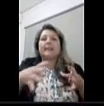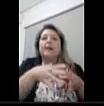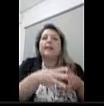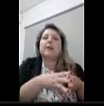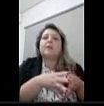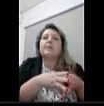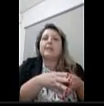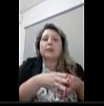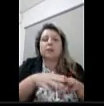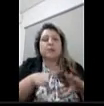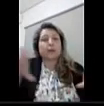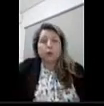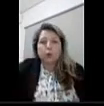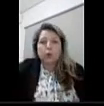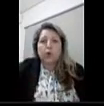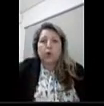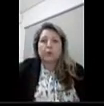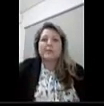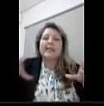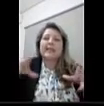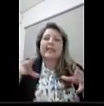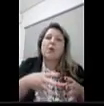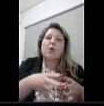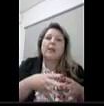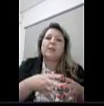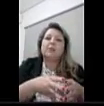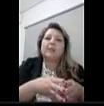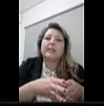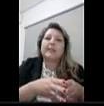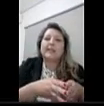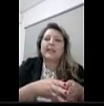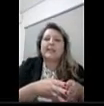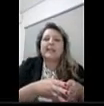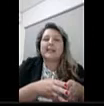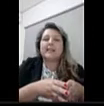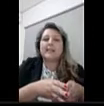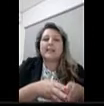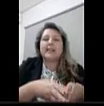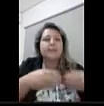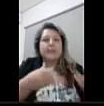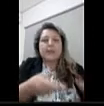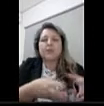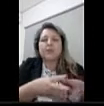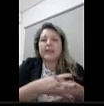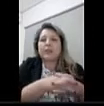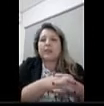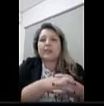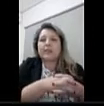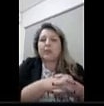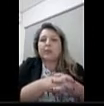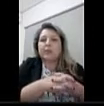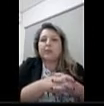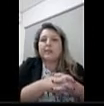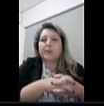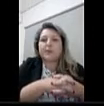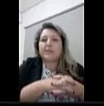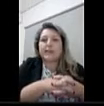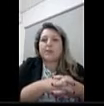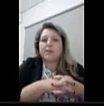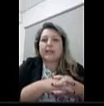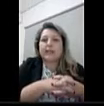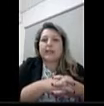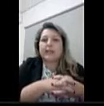trabalhar com esses alunos, com todos. E com um aluno que tem a dislexia, isso vai ajudá-lo muito nesse